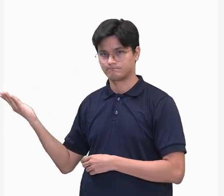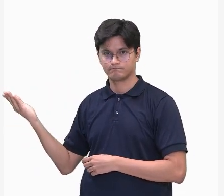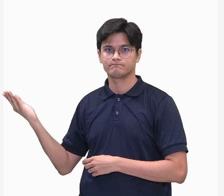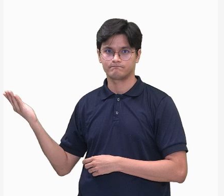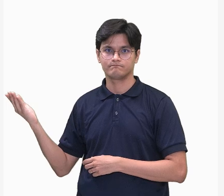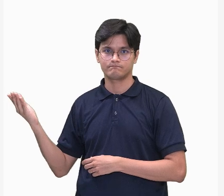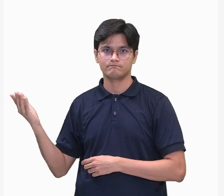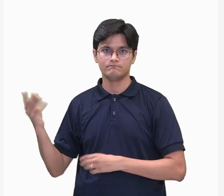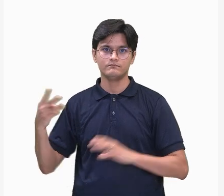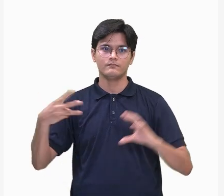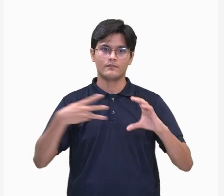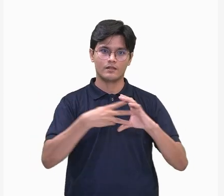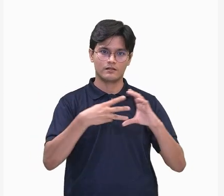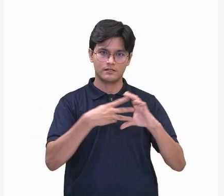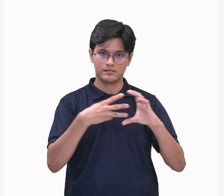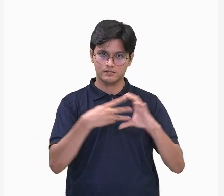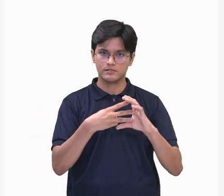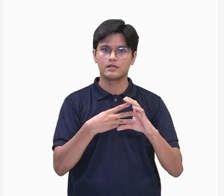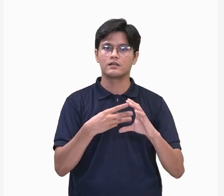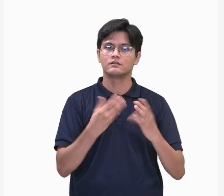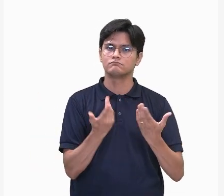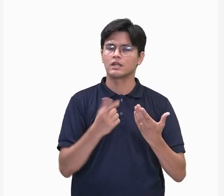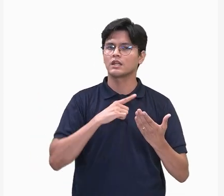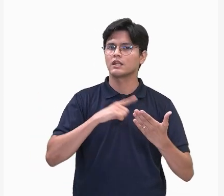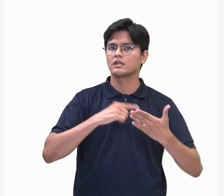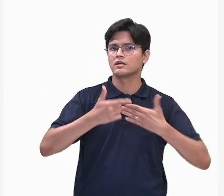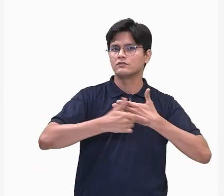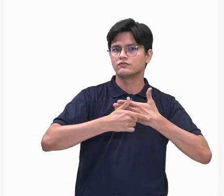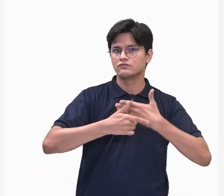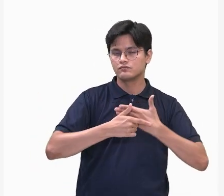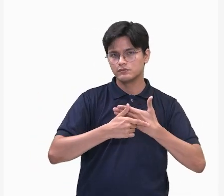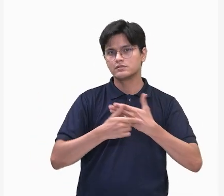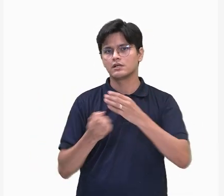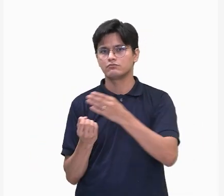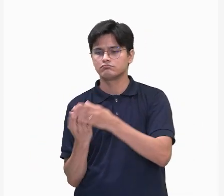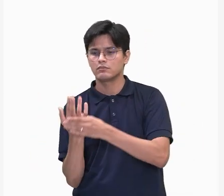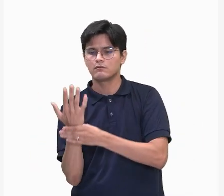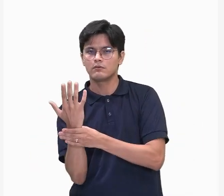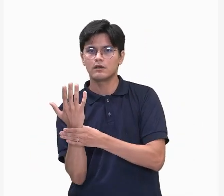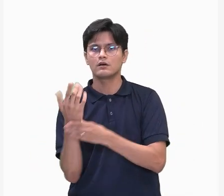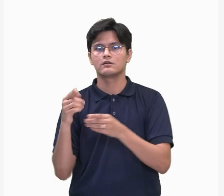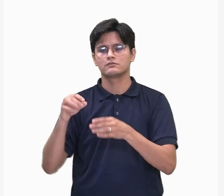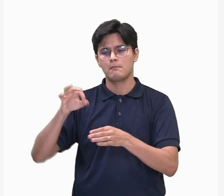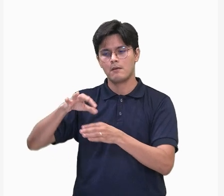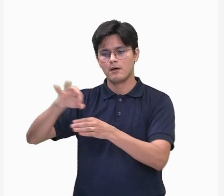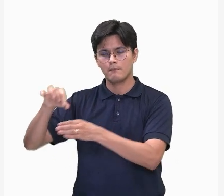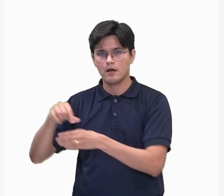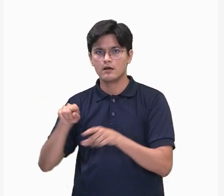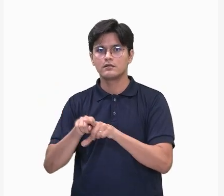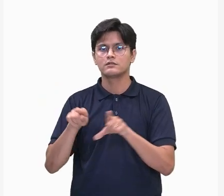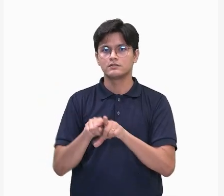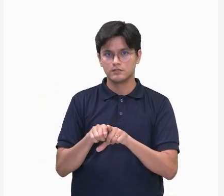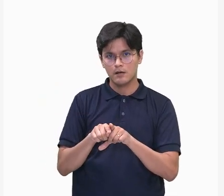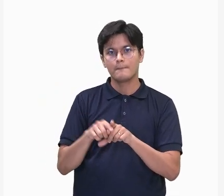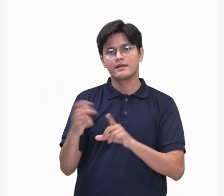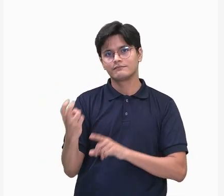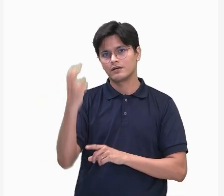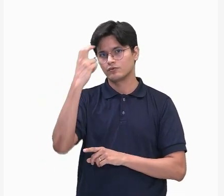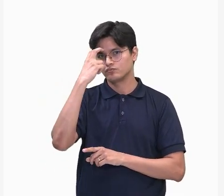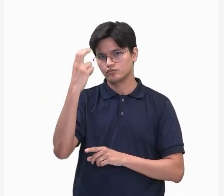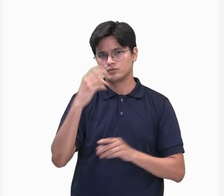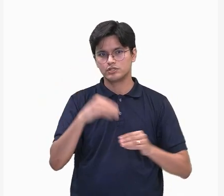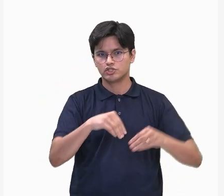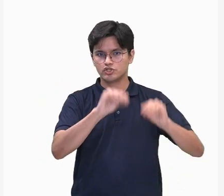no melhoramento genético de plantas, na cultura de tecidos e no desenvolvimento de